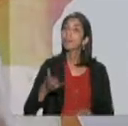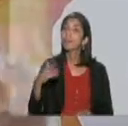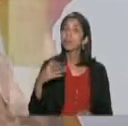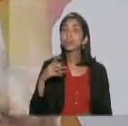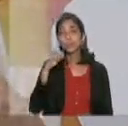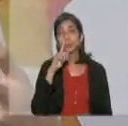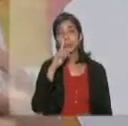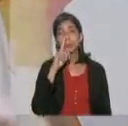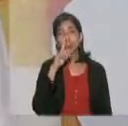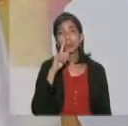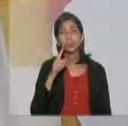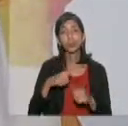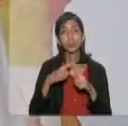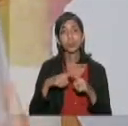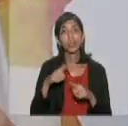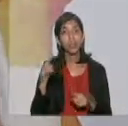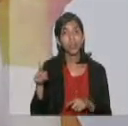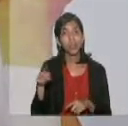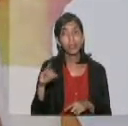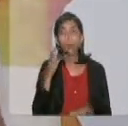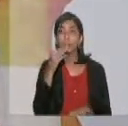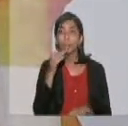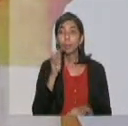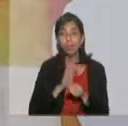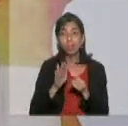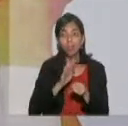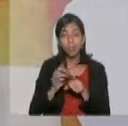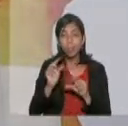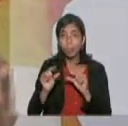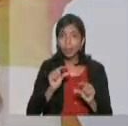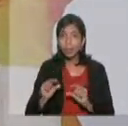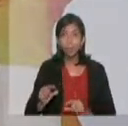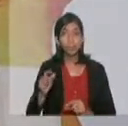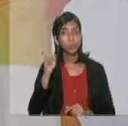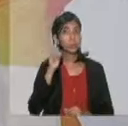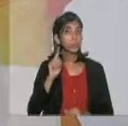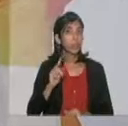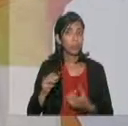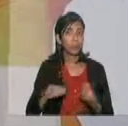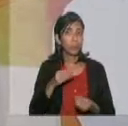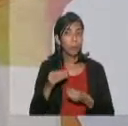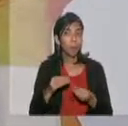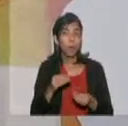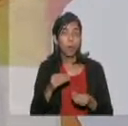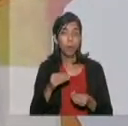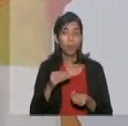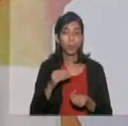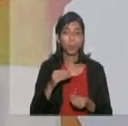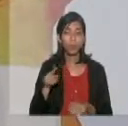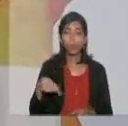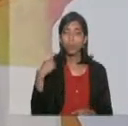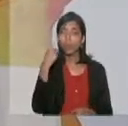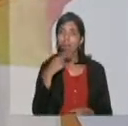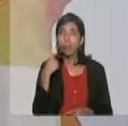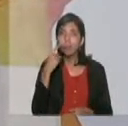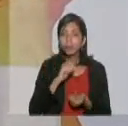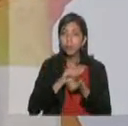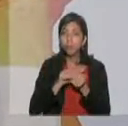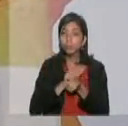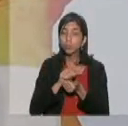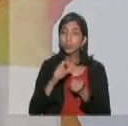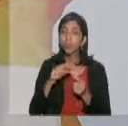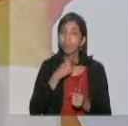alguns alimentos. Vai. Né? Essa é uma parte que não é muito legal, né? Porque a gente já falado que a papinha não faz educação nutricional. Então, assim que a criança desenvolve o movimento